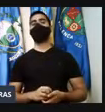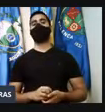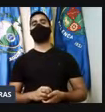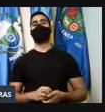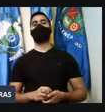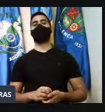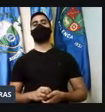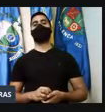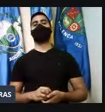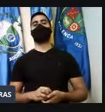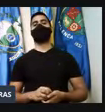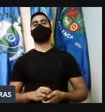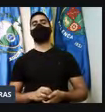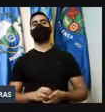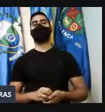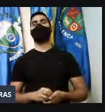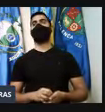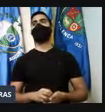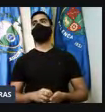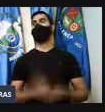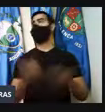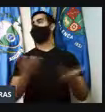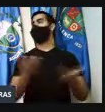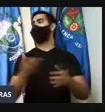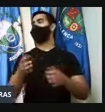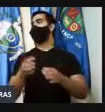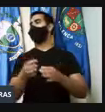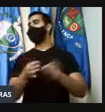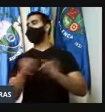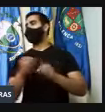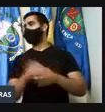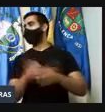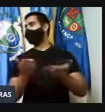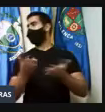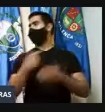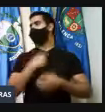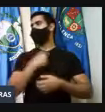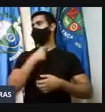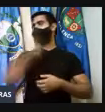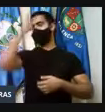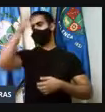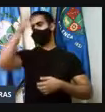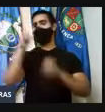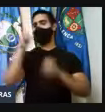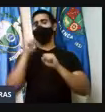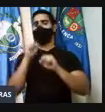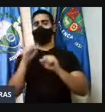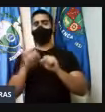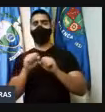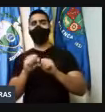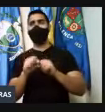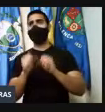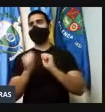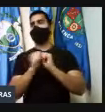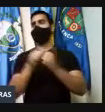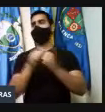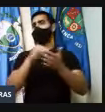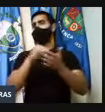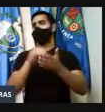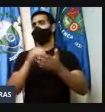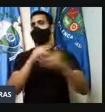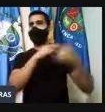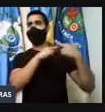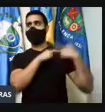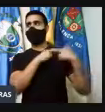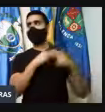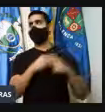requer, na forma regimental, requer o encaminhamento da presente indicação ao chefe do Poder Executivo Municipal para que o mesmo viabilize junto à Secretaria responsável para que envie